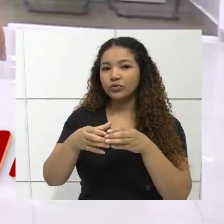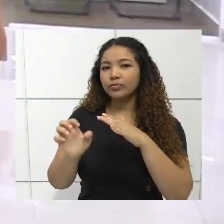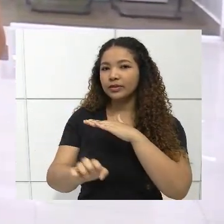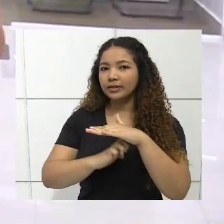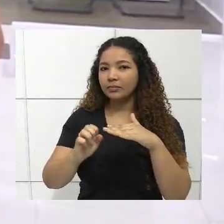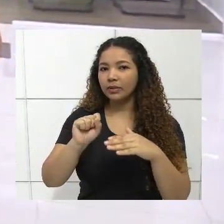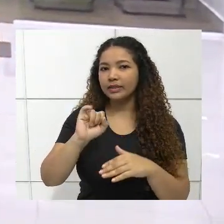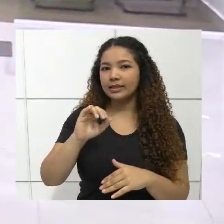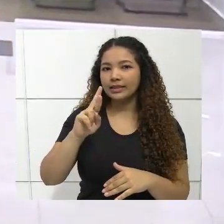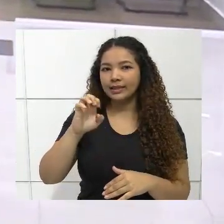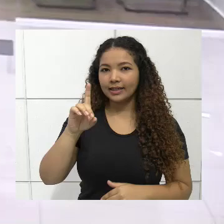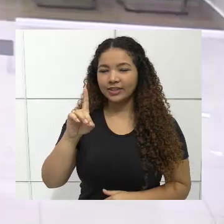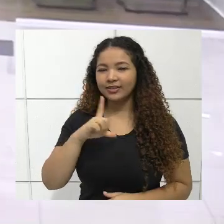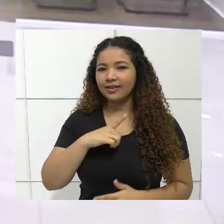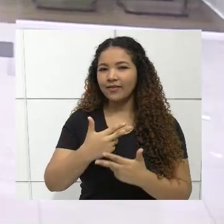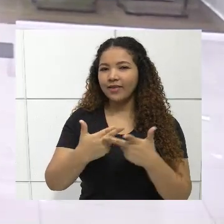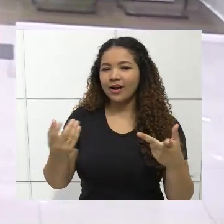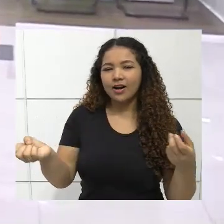cheio de vantagens.